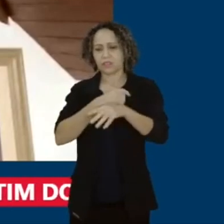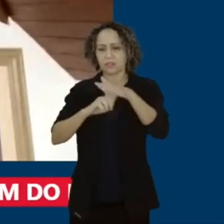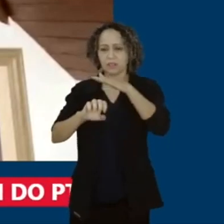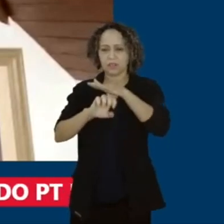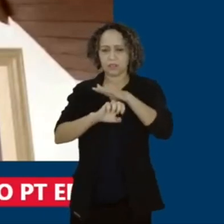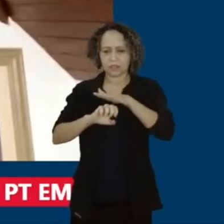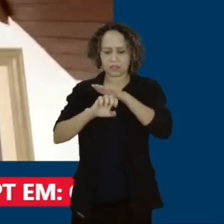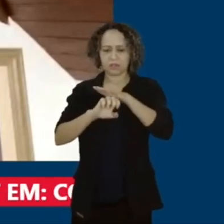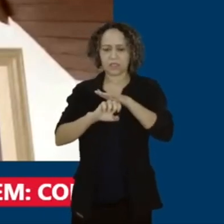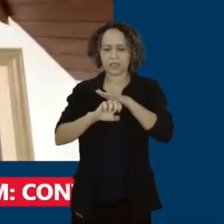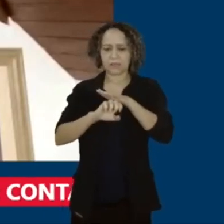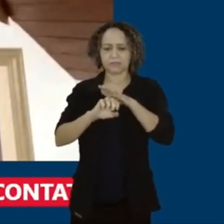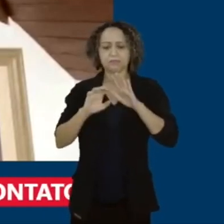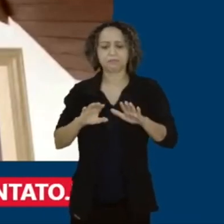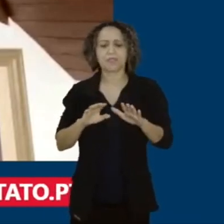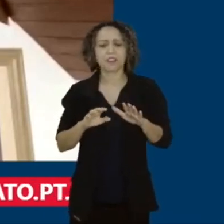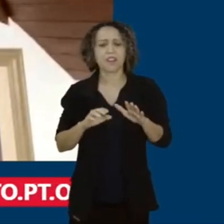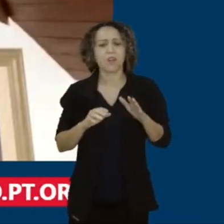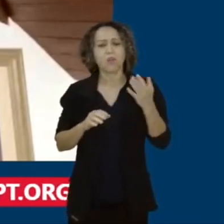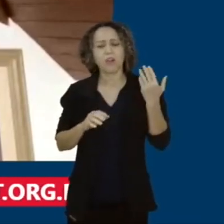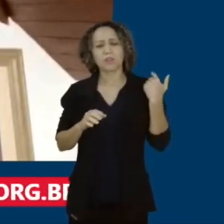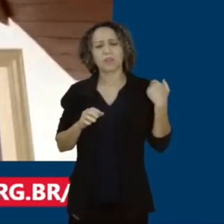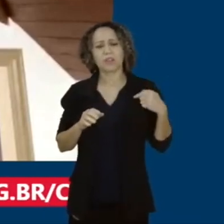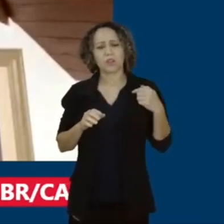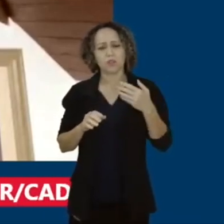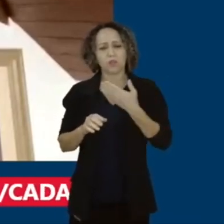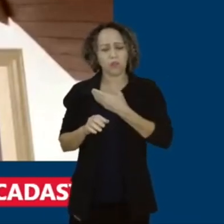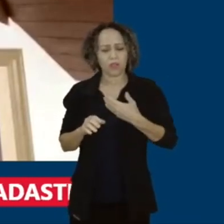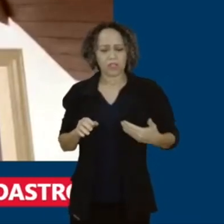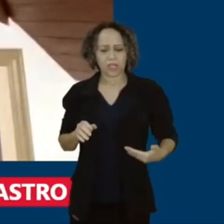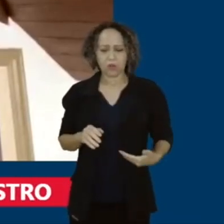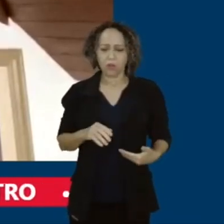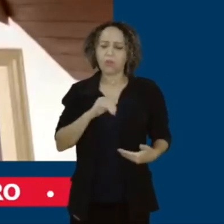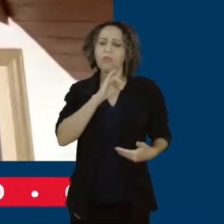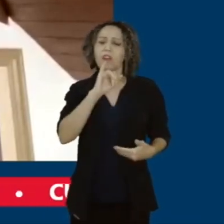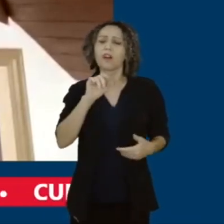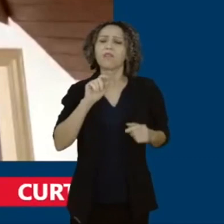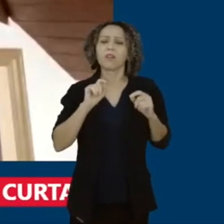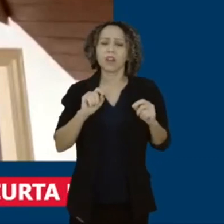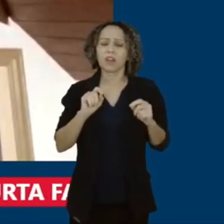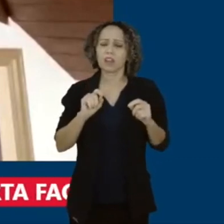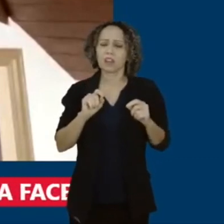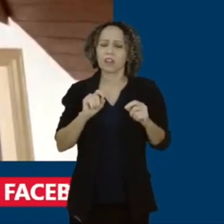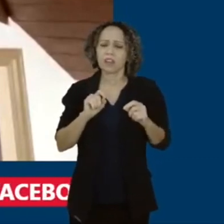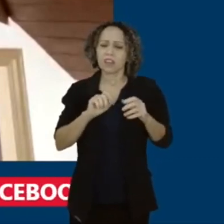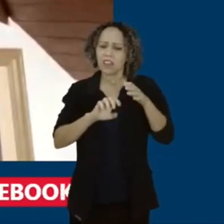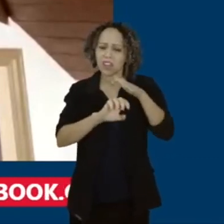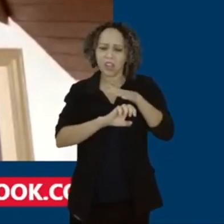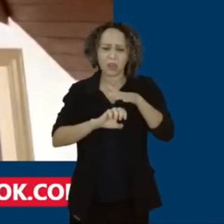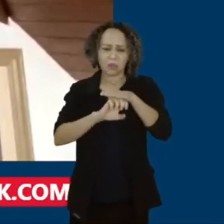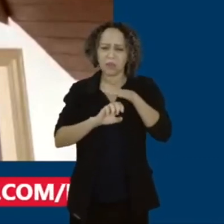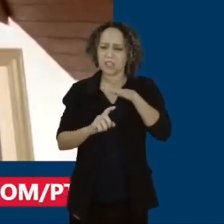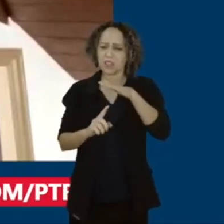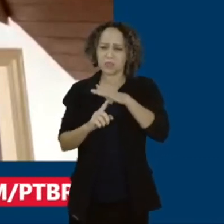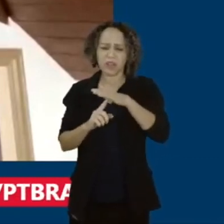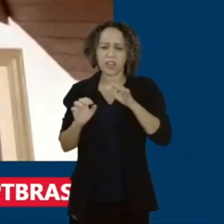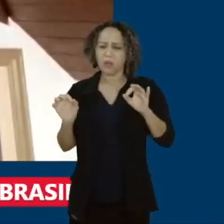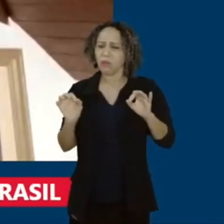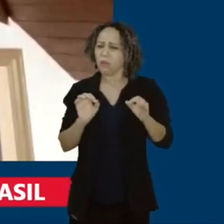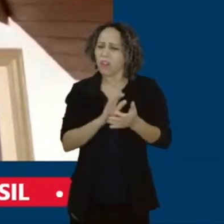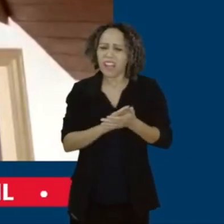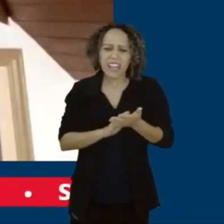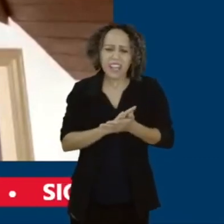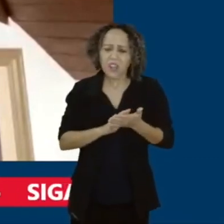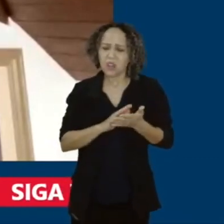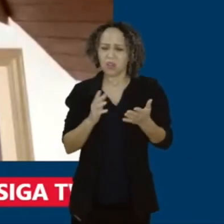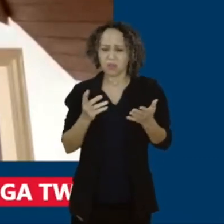Eu dizia, quando era governador, que nenhuma empresa estrangeira no Paraná teria um benefício que não pudesse ser